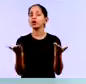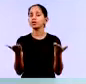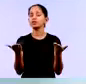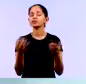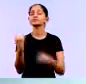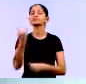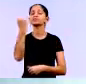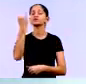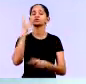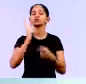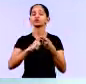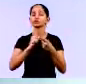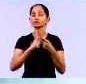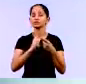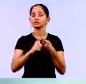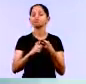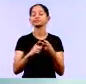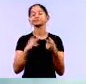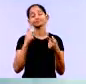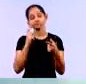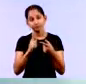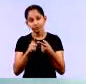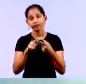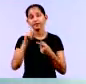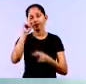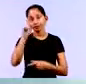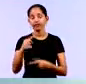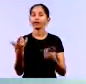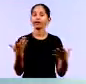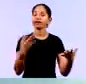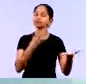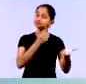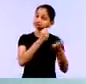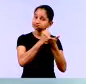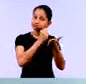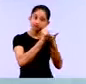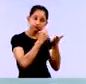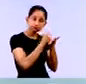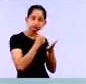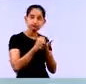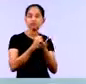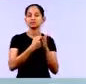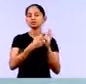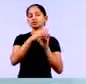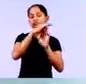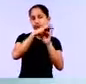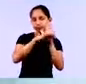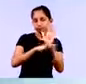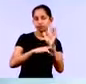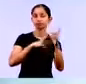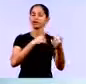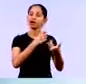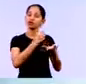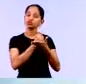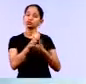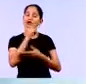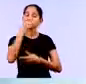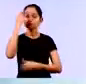grande importância desse orçamento? Porque através dessa peça orçamentária, nós vamos estabelecer o